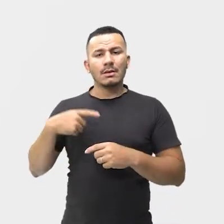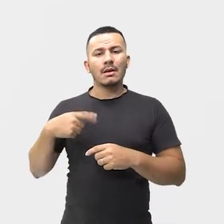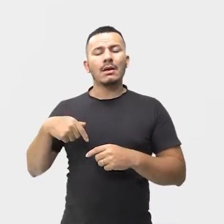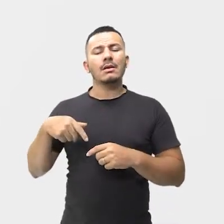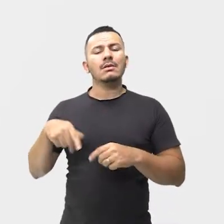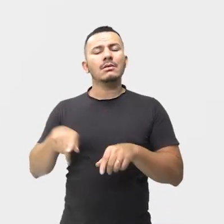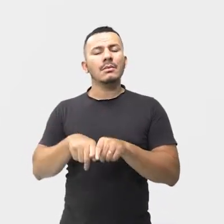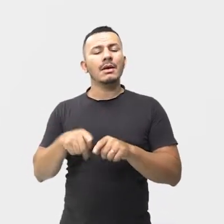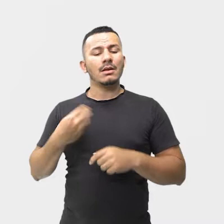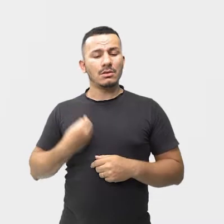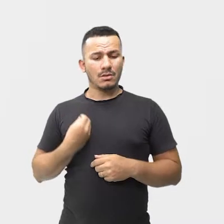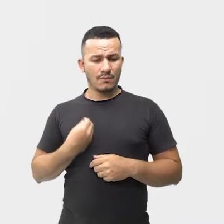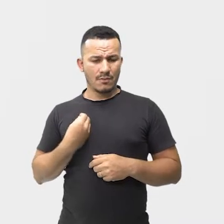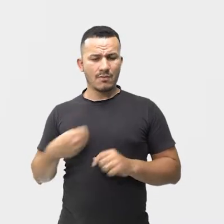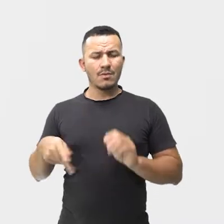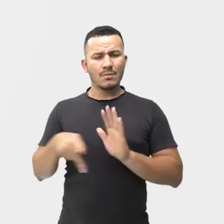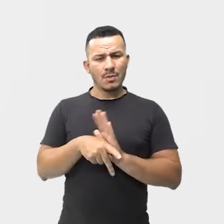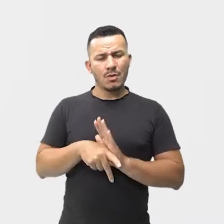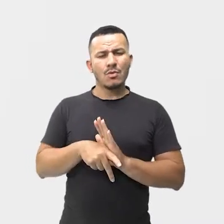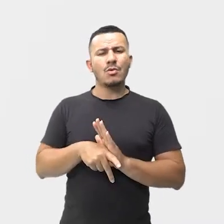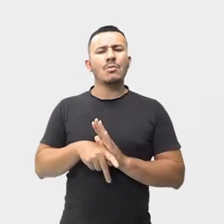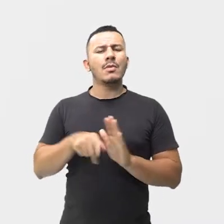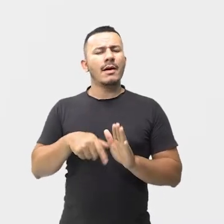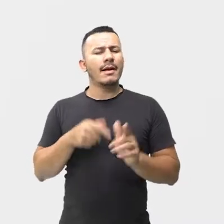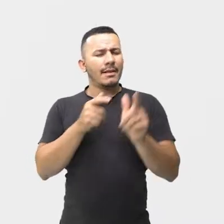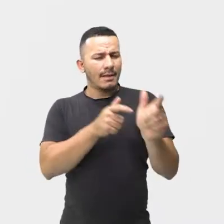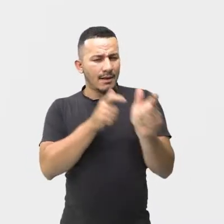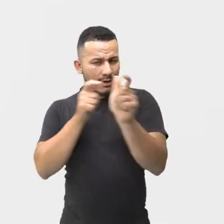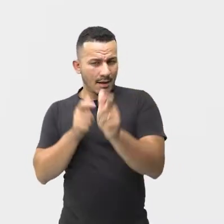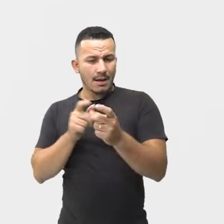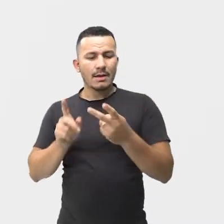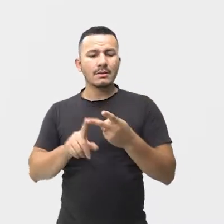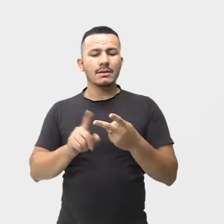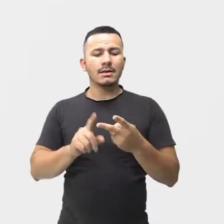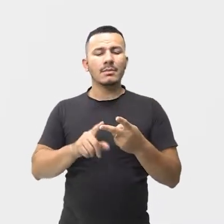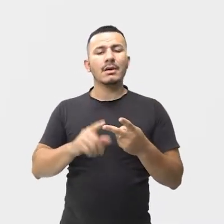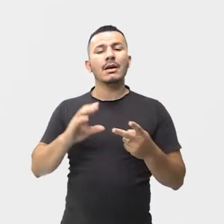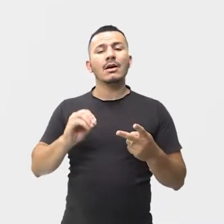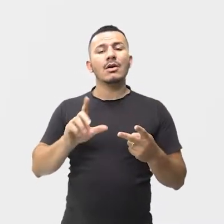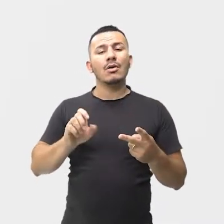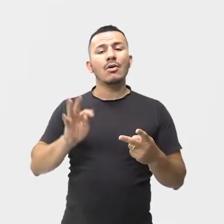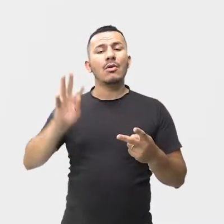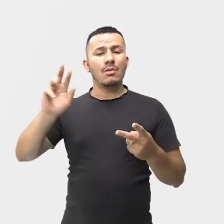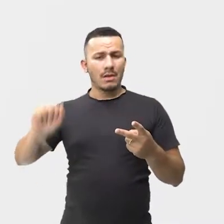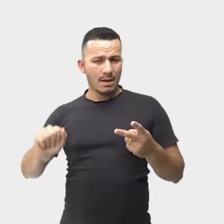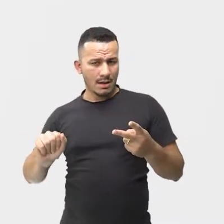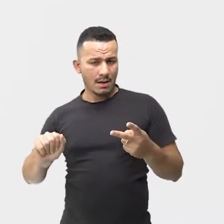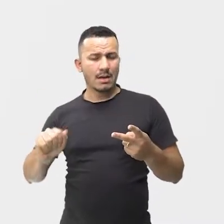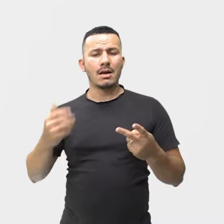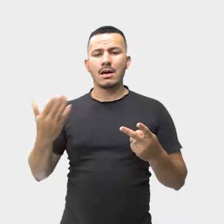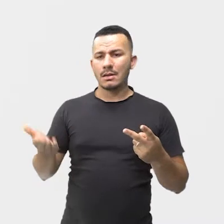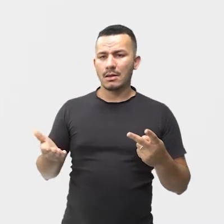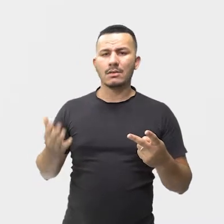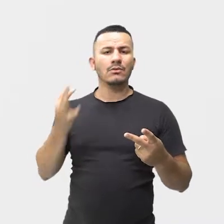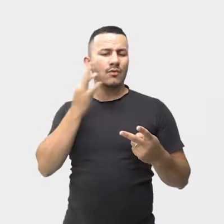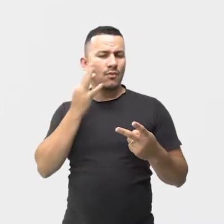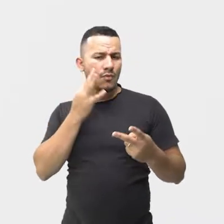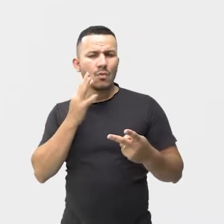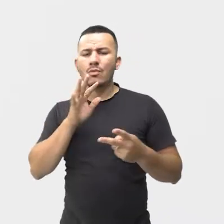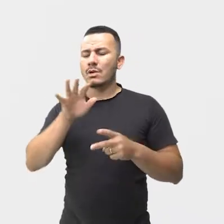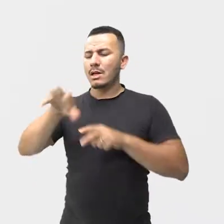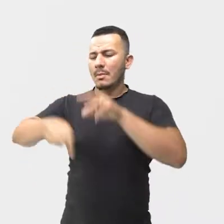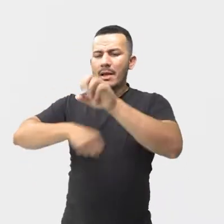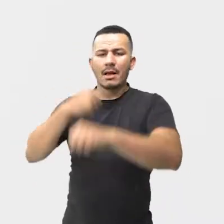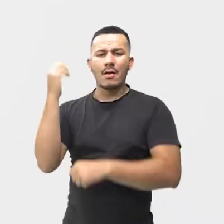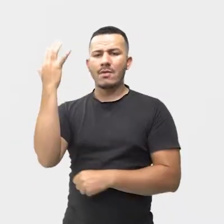da coleta, da caça e coleta, ou seja, caça de animais e coleta de